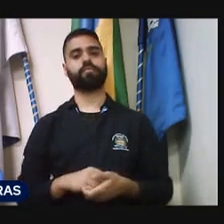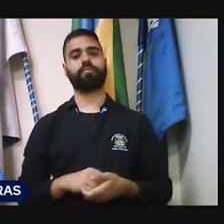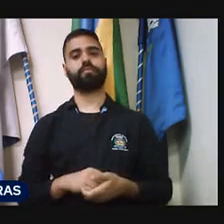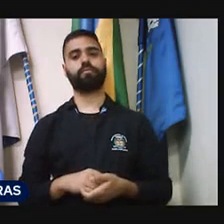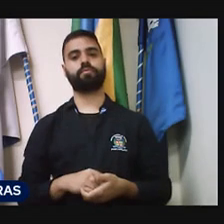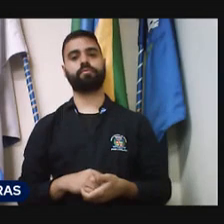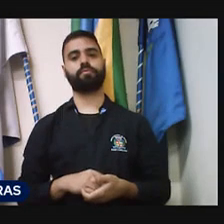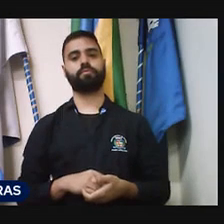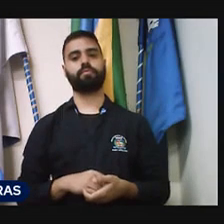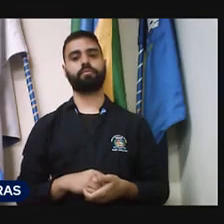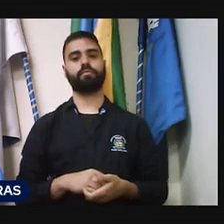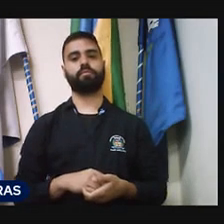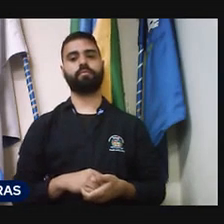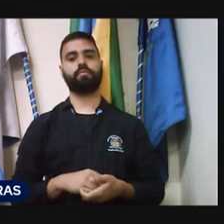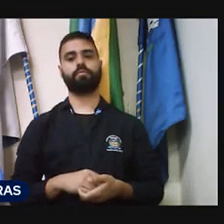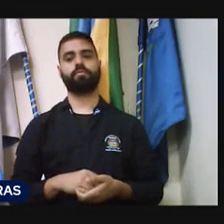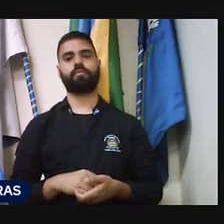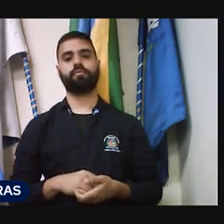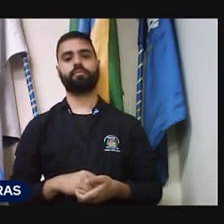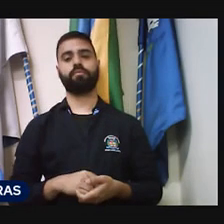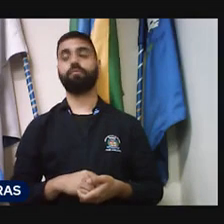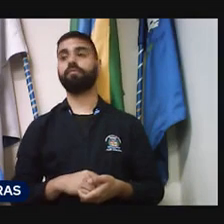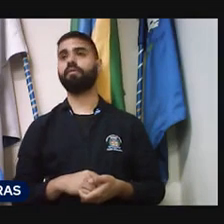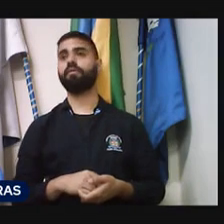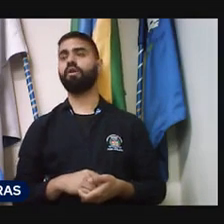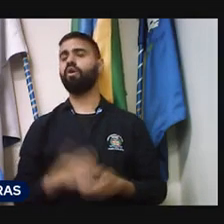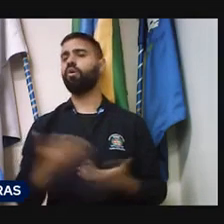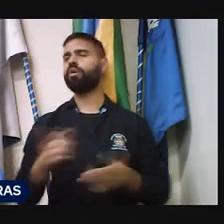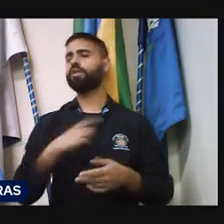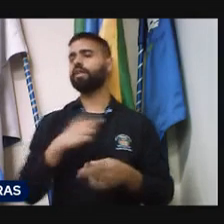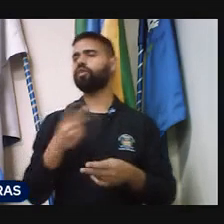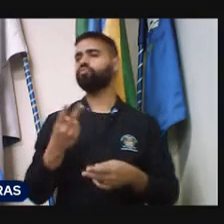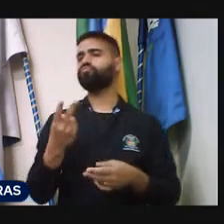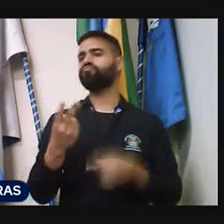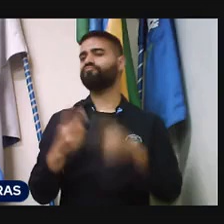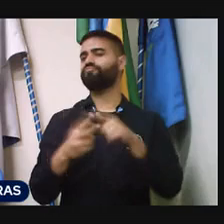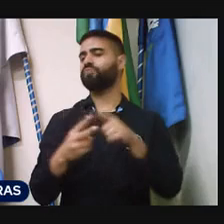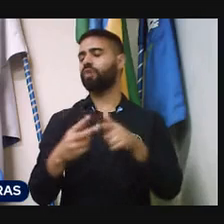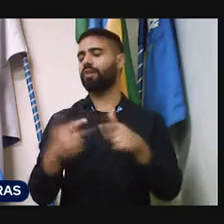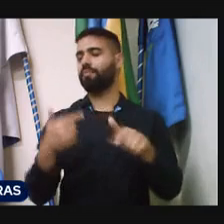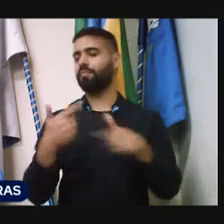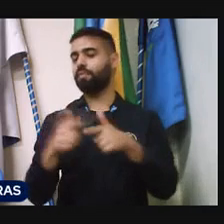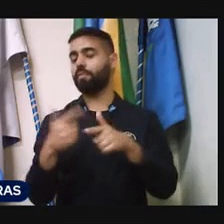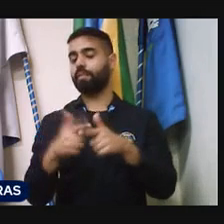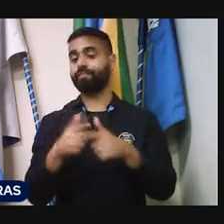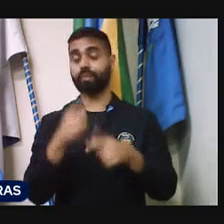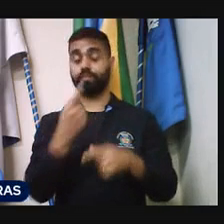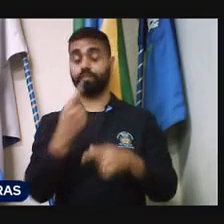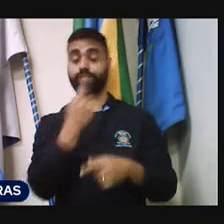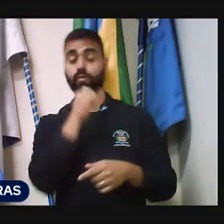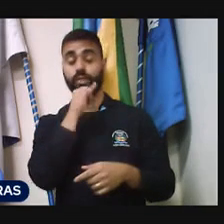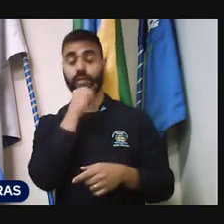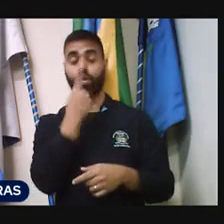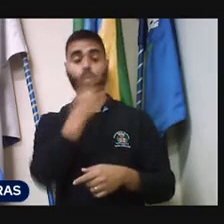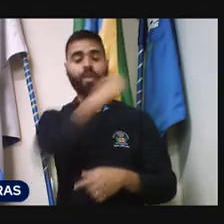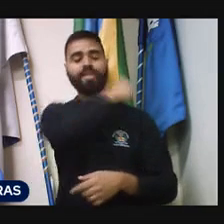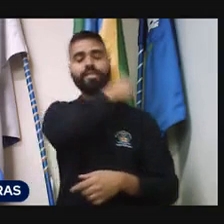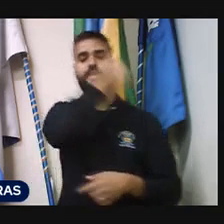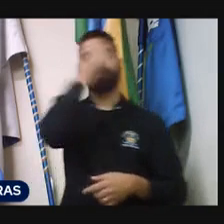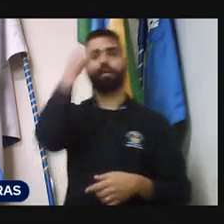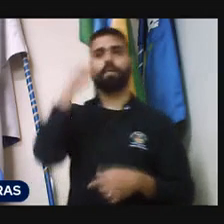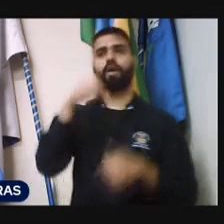hoje essa noite é em dois pontos estratégicos um deles é em Santa Isabel na